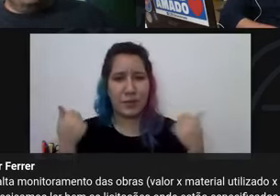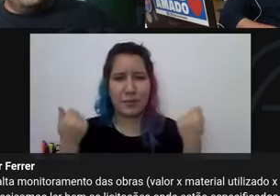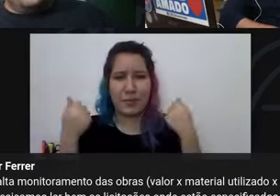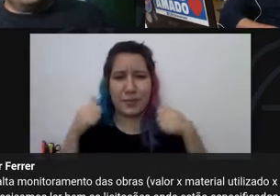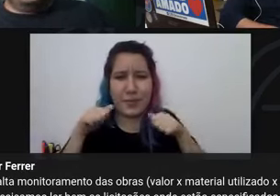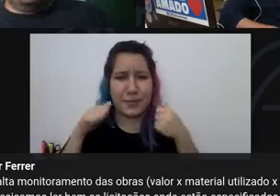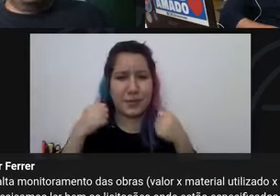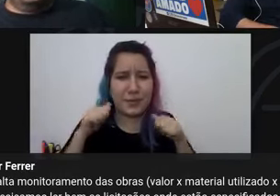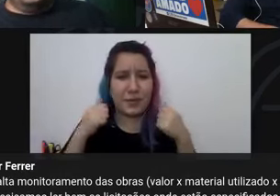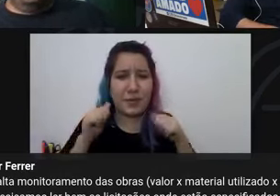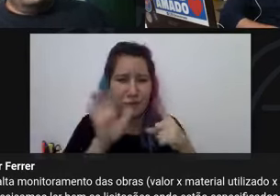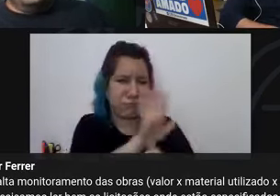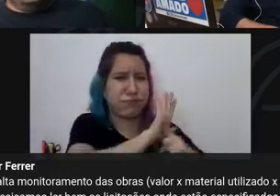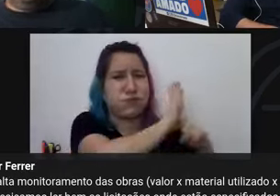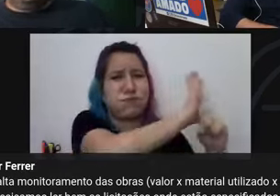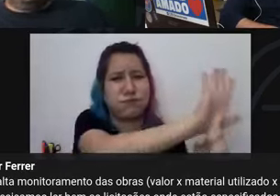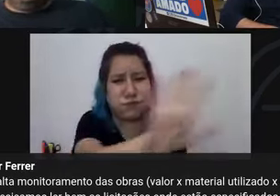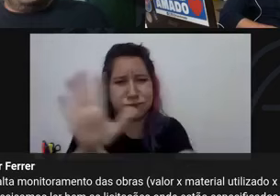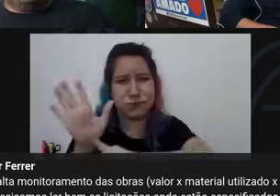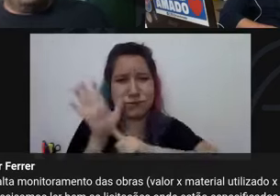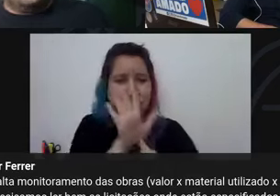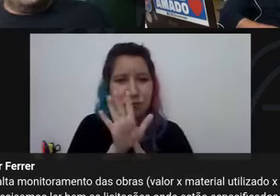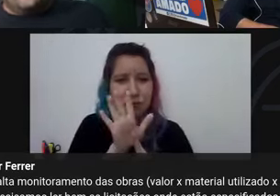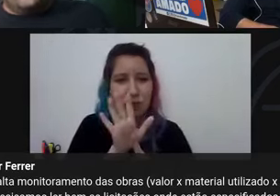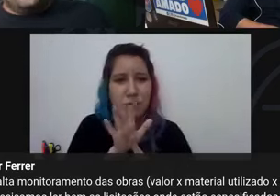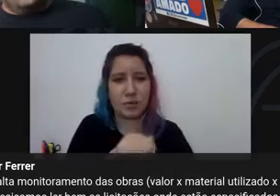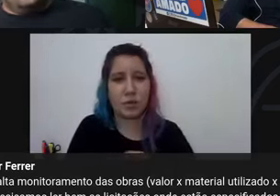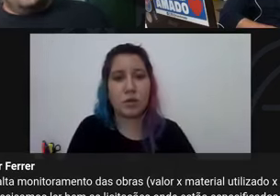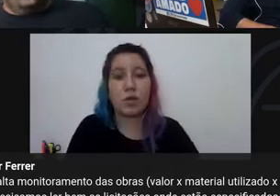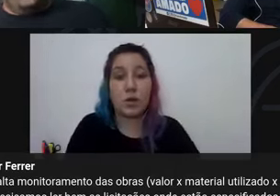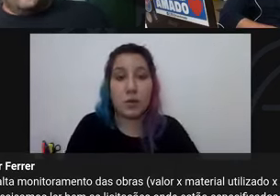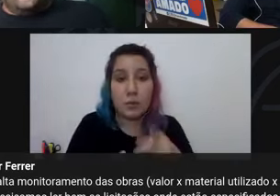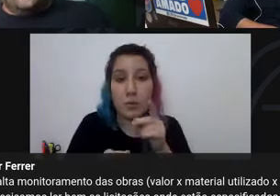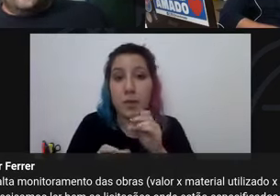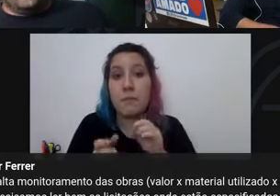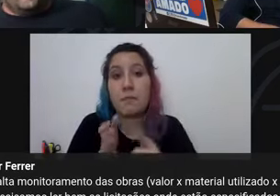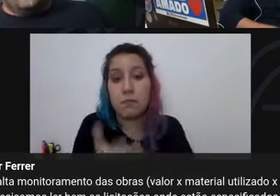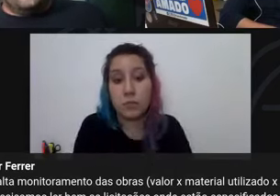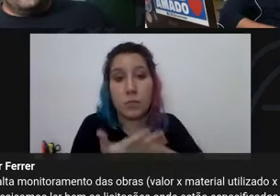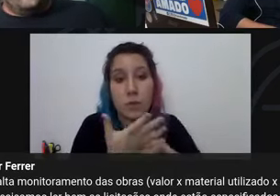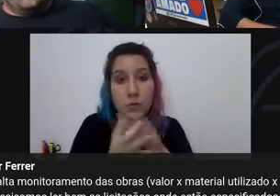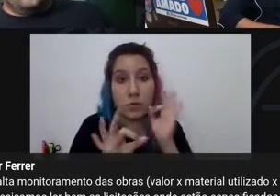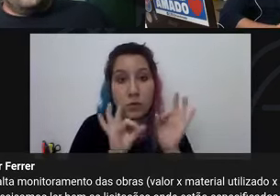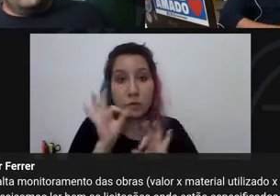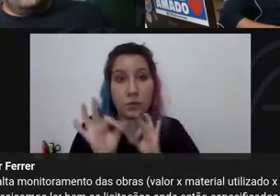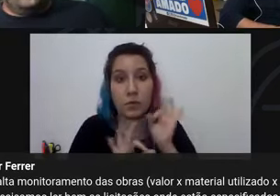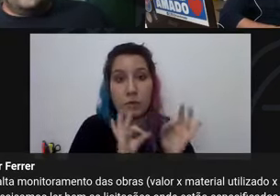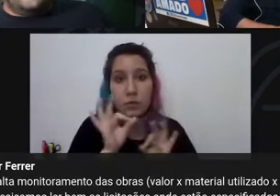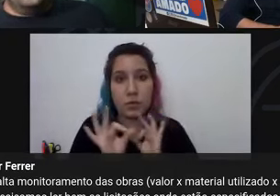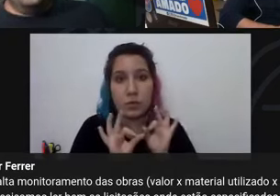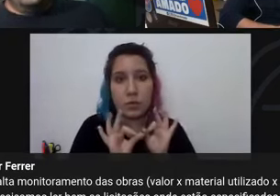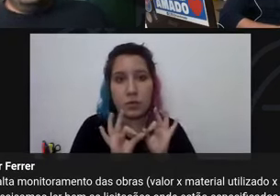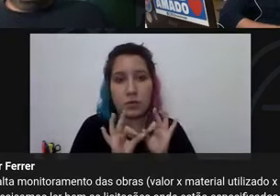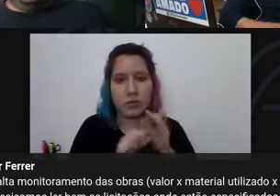vezes nem assim conseguimos, que as pessoas mostrassem o projeto executivo para a gente das obras. Isso é uma coisa que a gente não entende